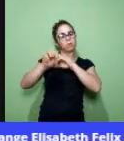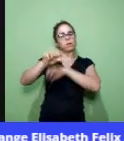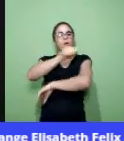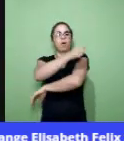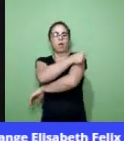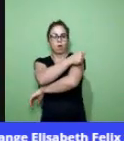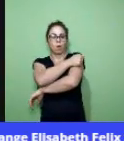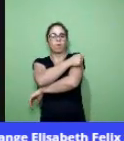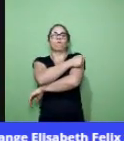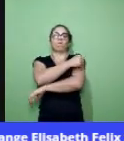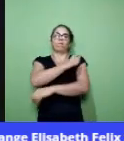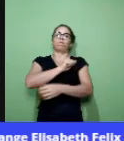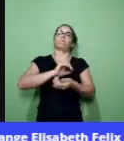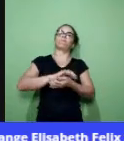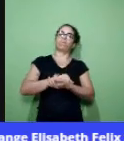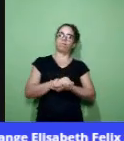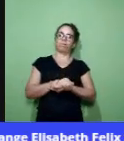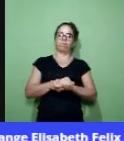alunos da rede municipal.